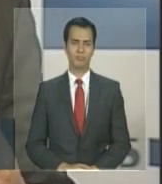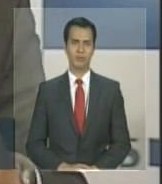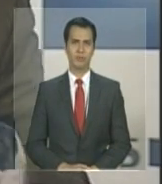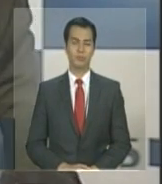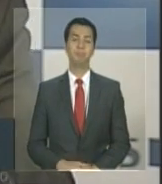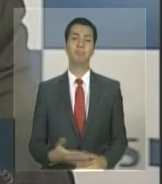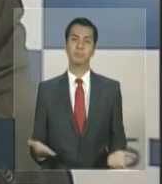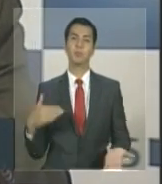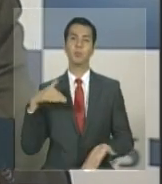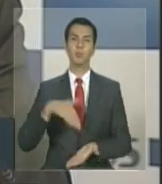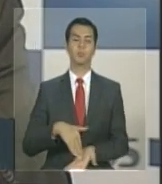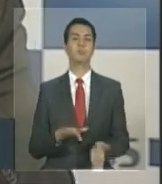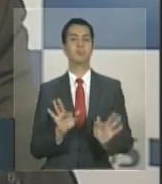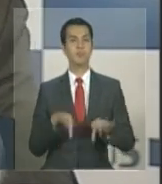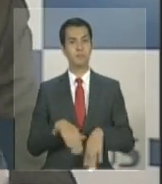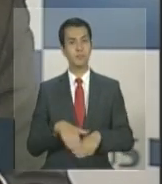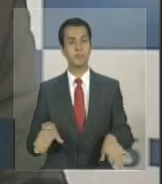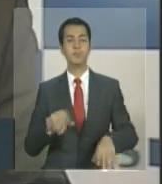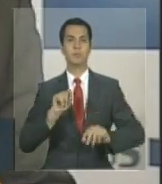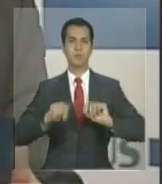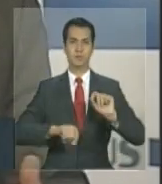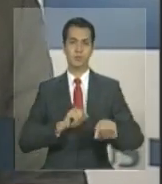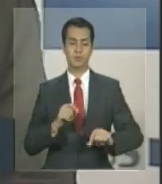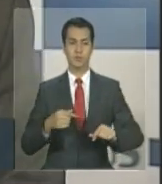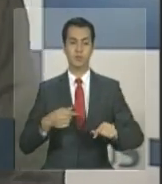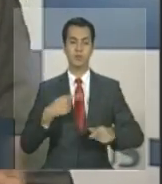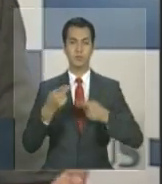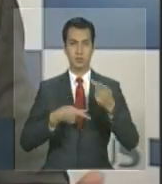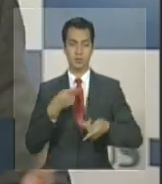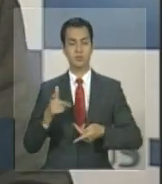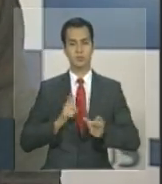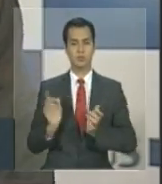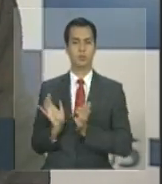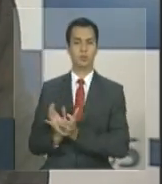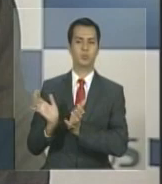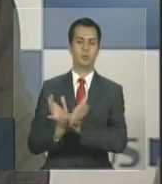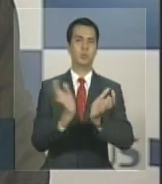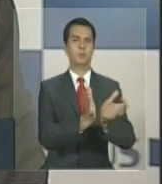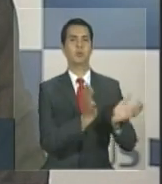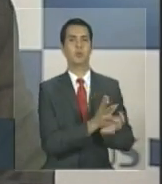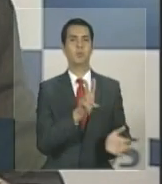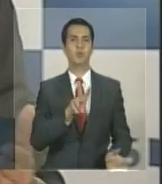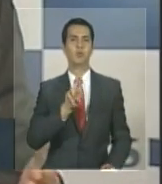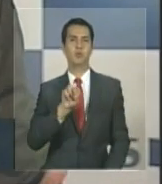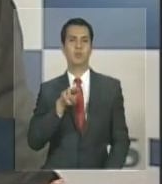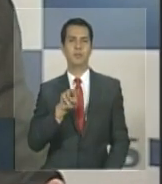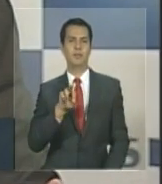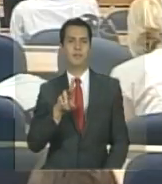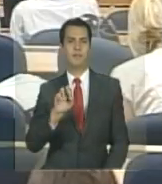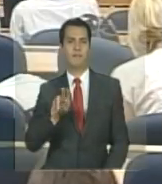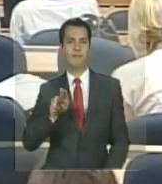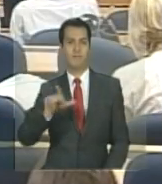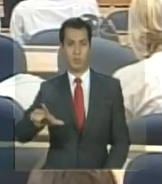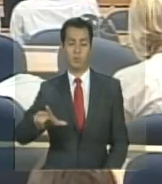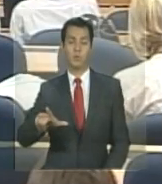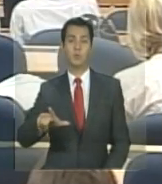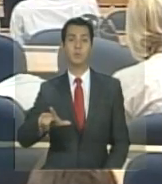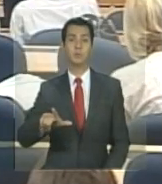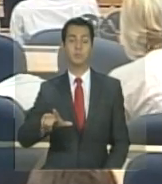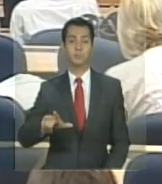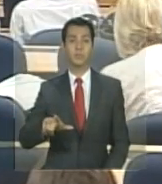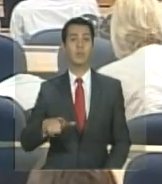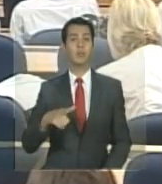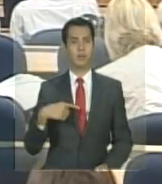fim, reforçar esses grupos vulneráveis, como já disse o Jabo, já disse o Molina, é recomendação da Organização Mundial de